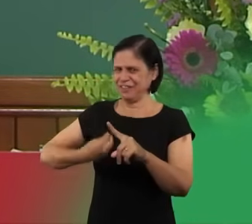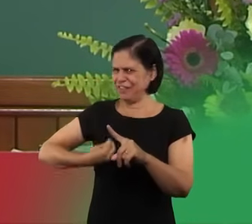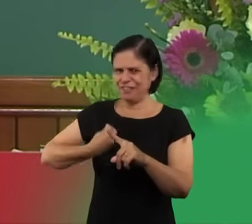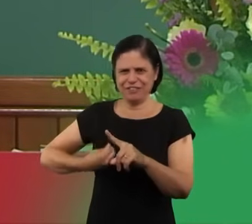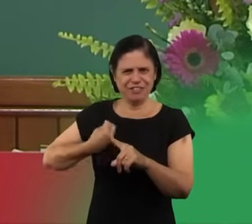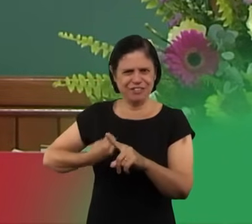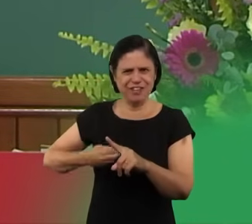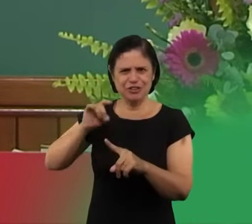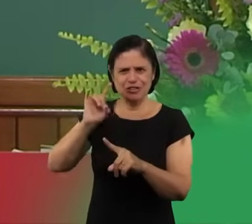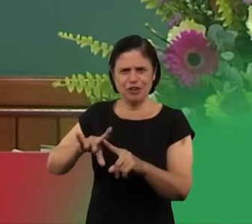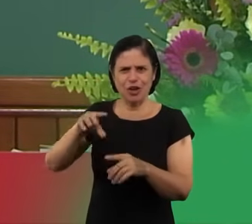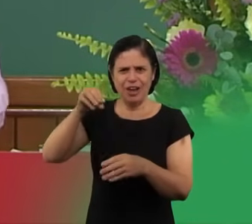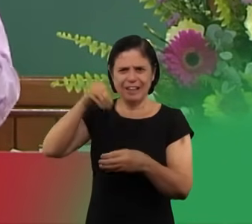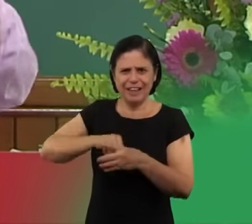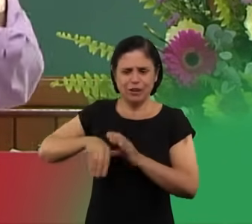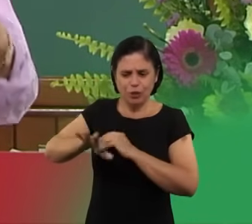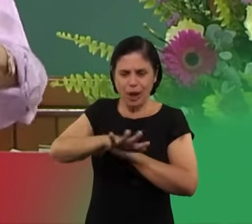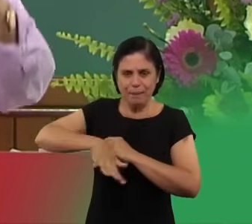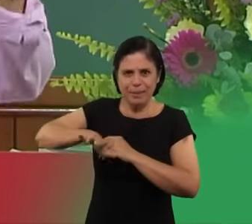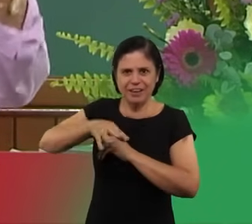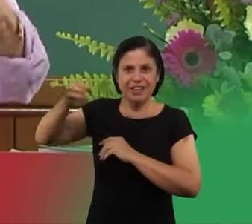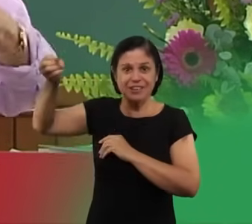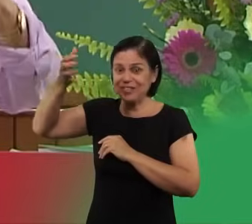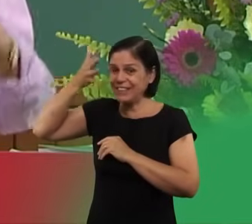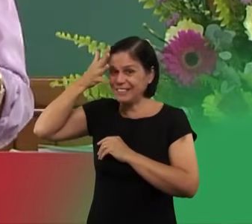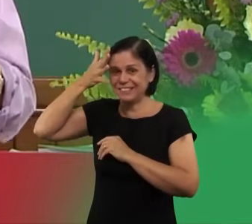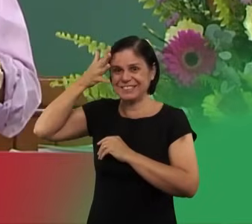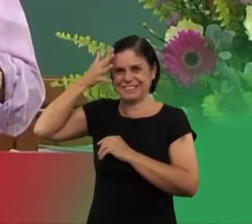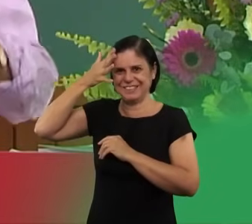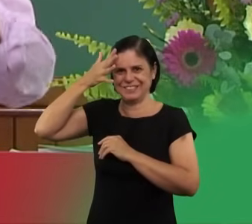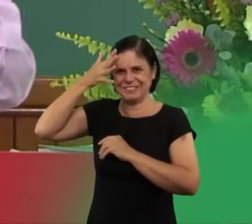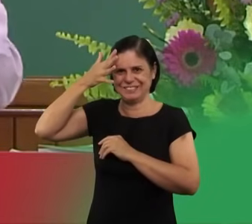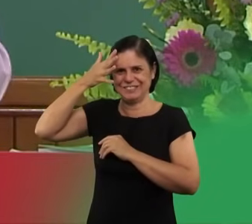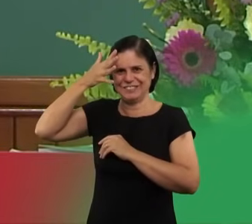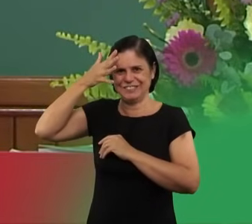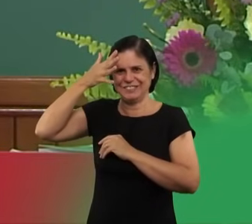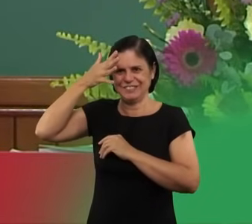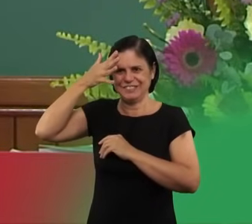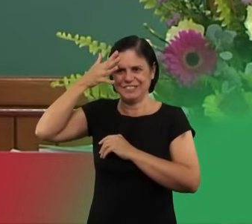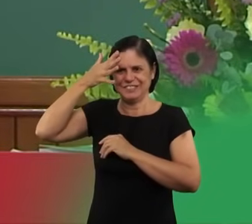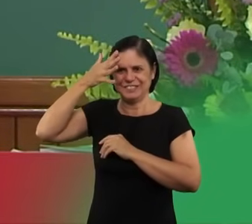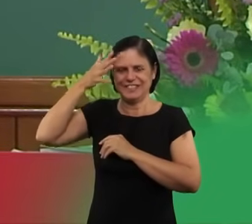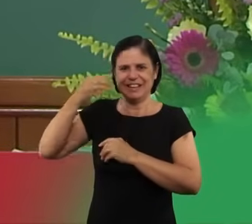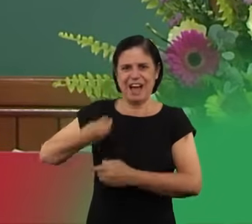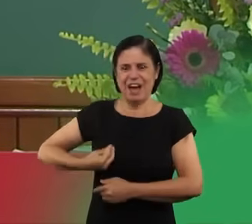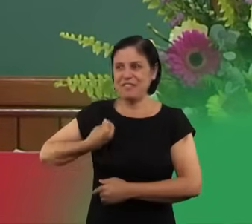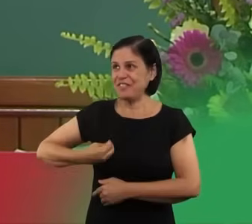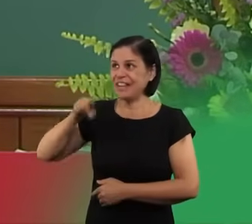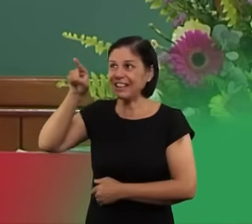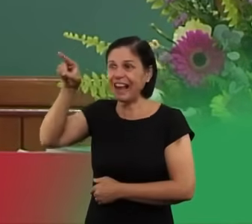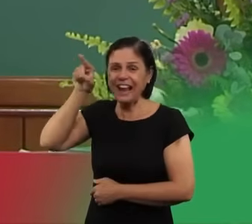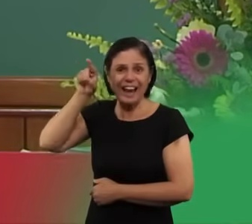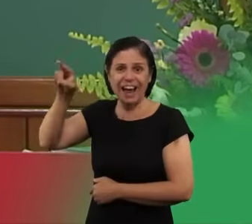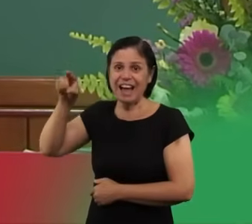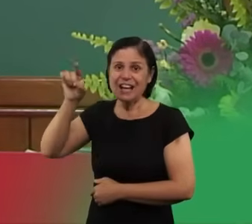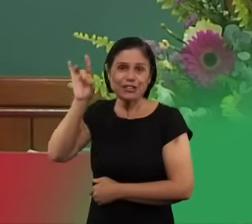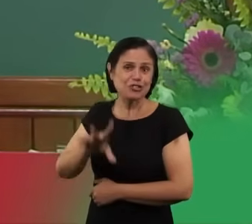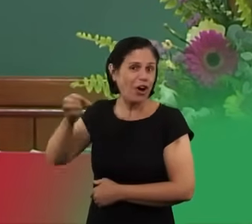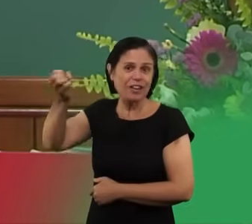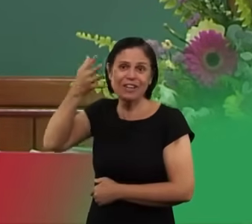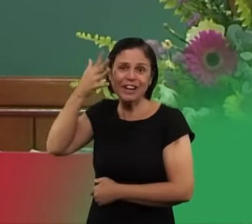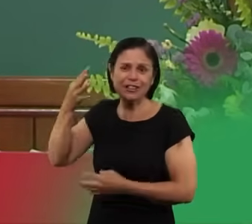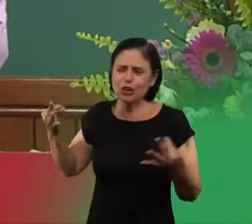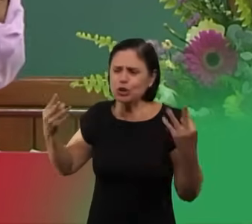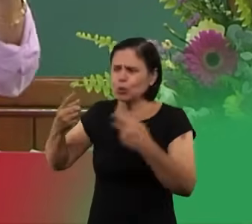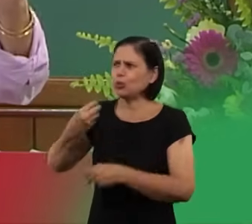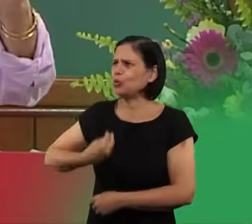de revelação, onde tudo estará acontecendo e onde a vida será a grande realidade. Tudo é vida, o